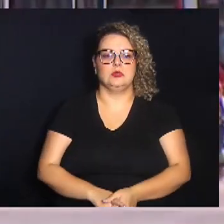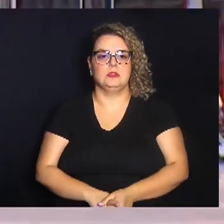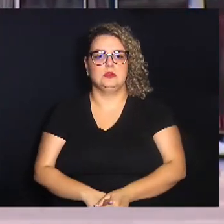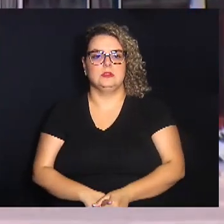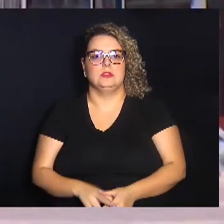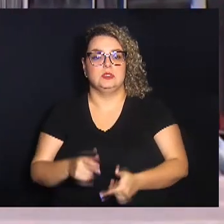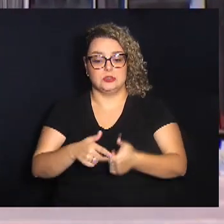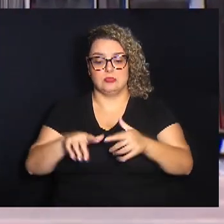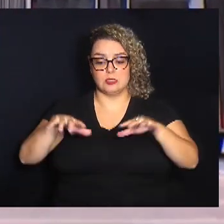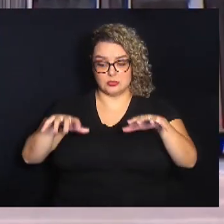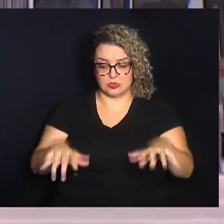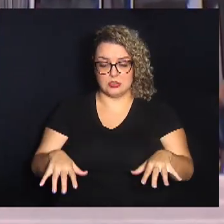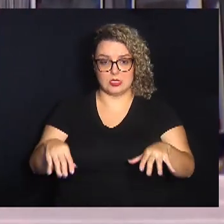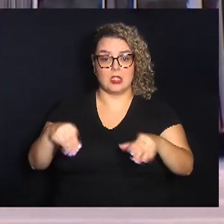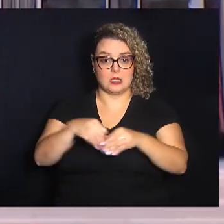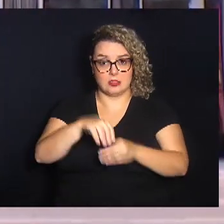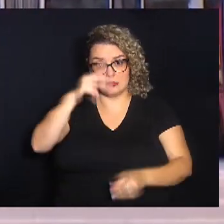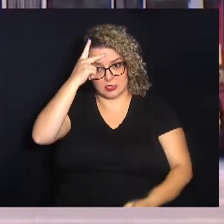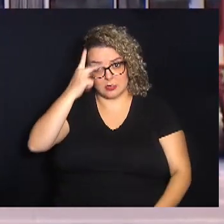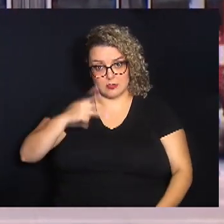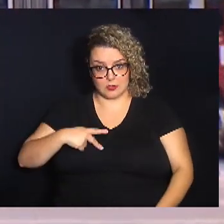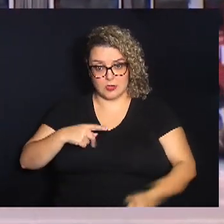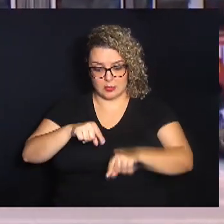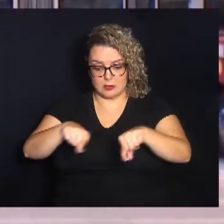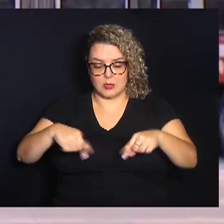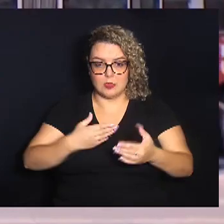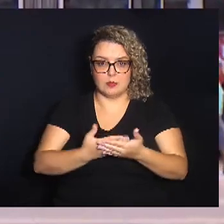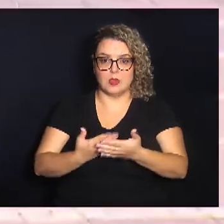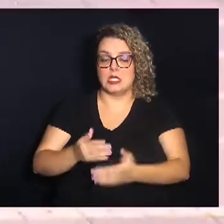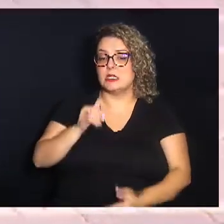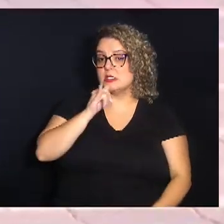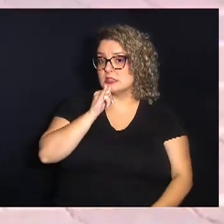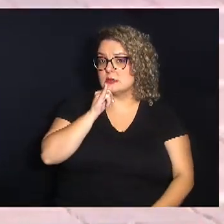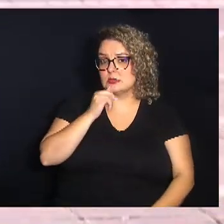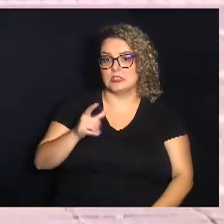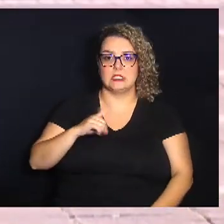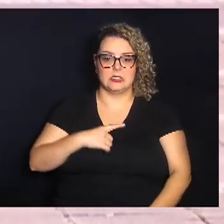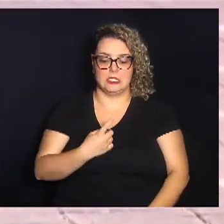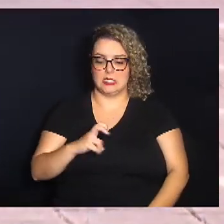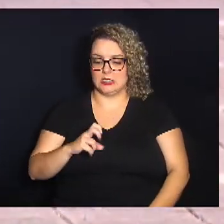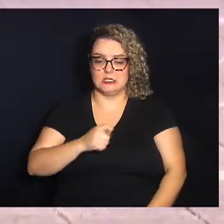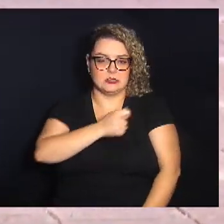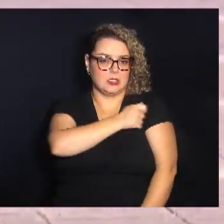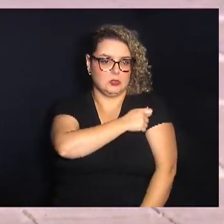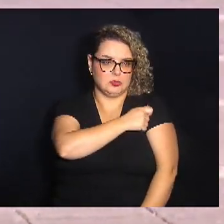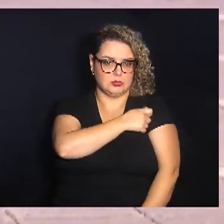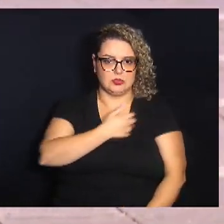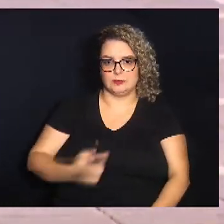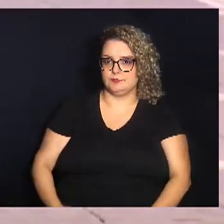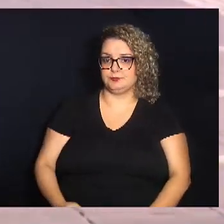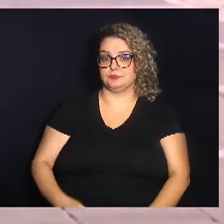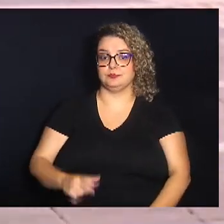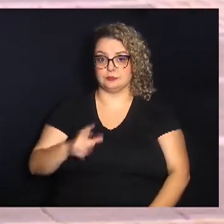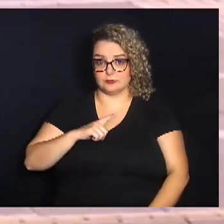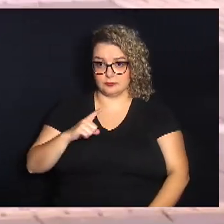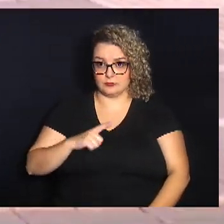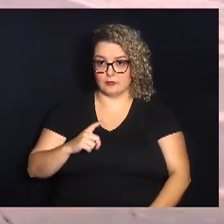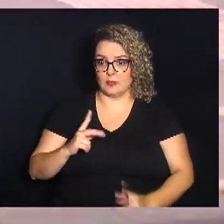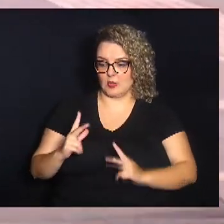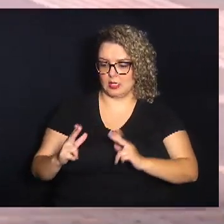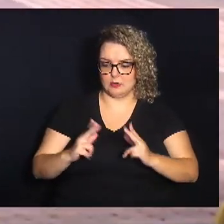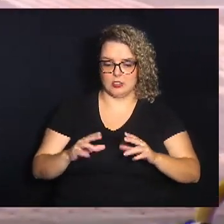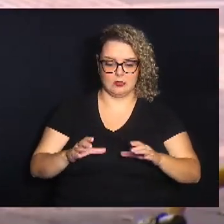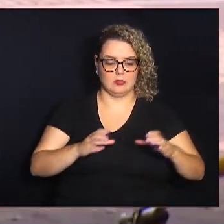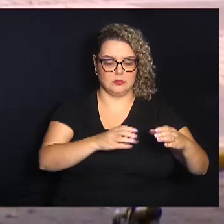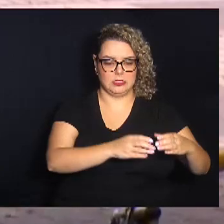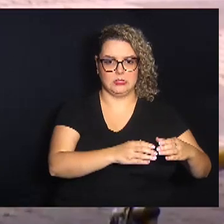grupos dentro da própria sala de aula. Vamos supor, uma sala que tem aí 15 alunos. Ele pega aqueles que estão no mesmo nível, forma um